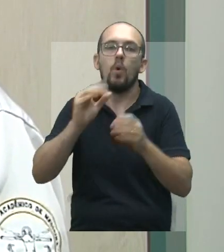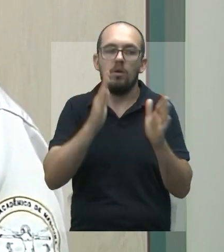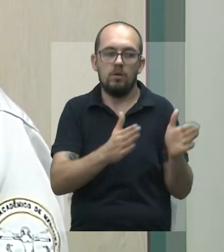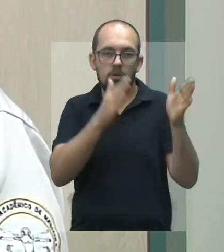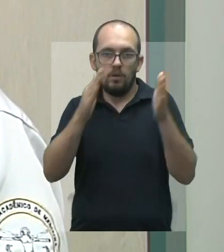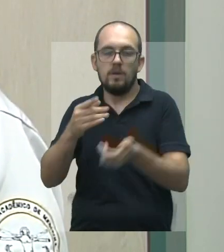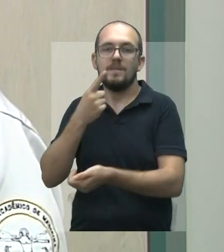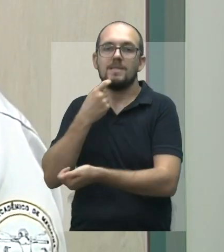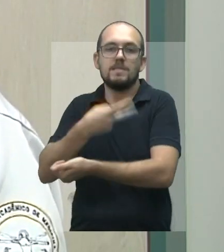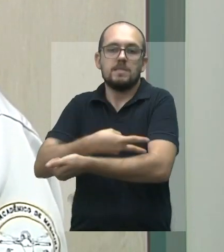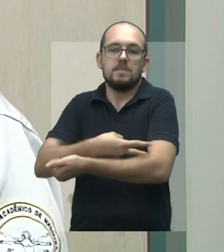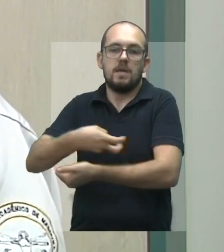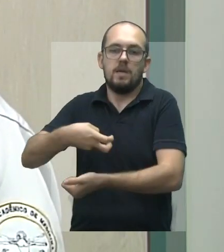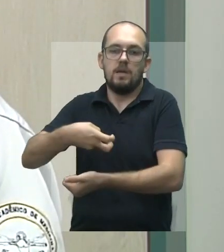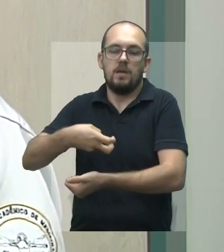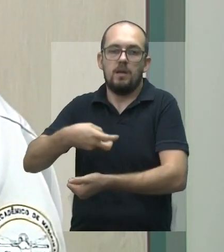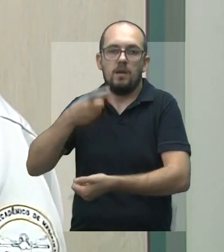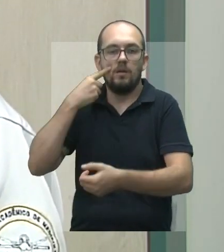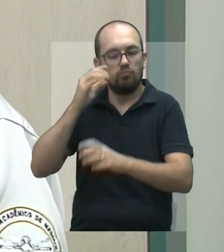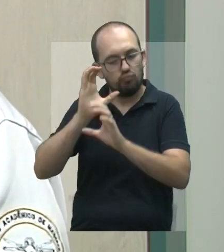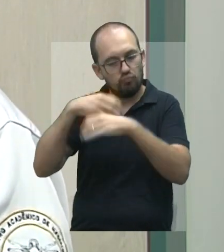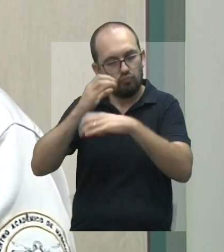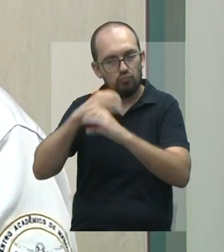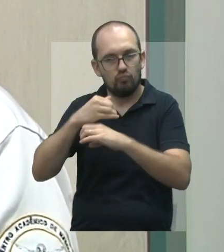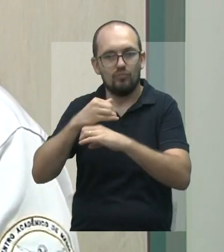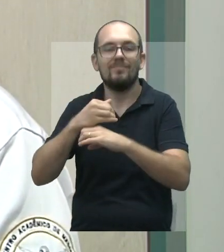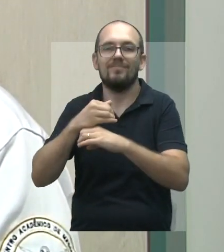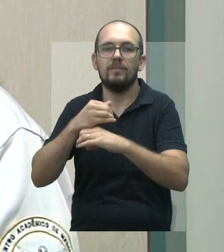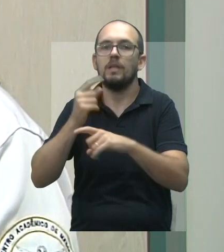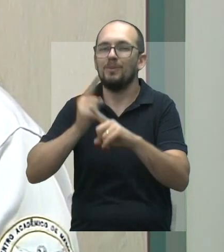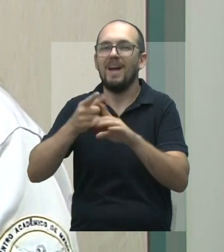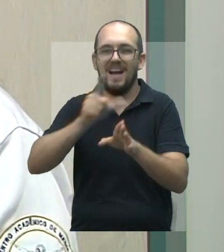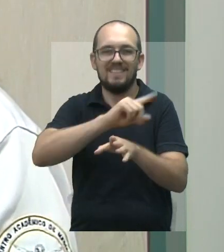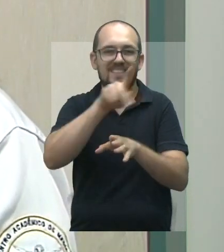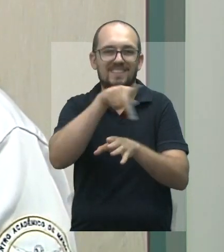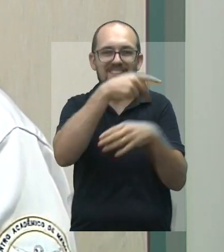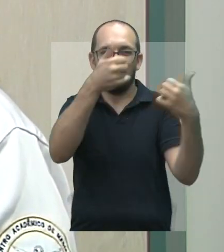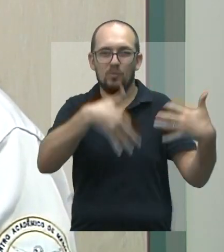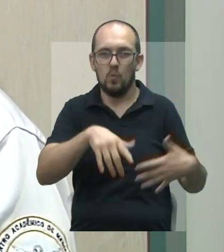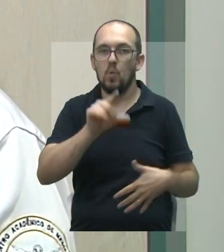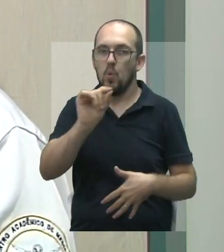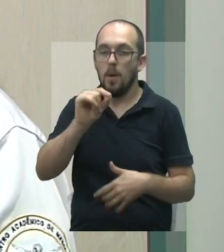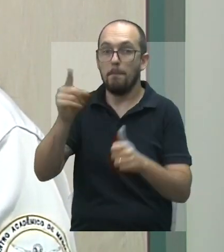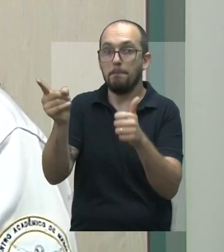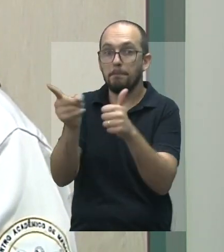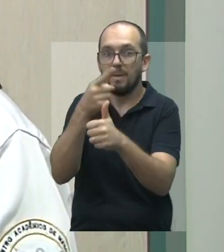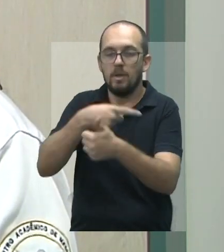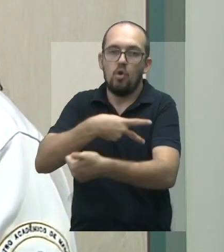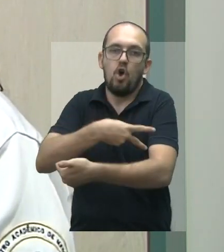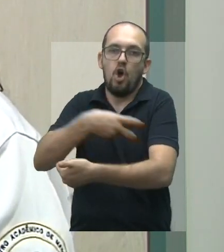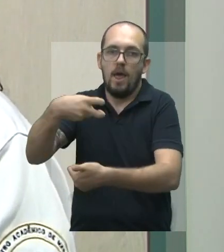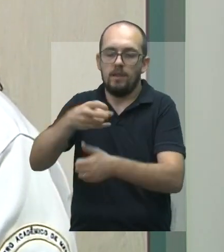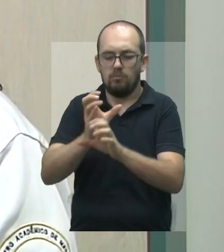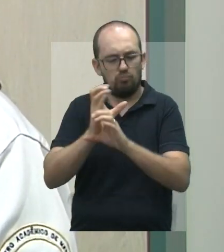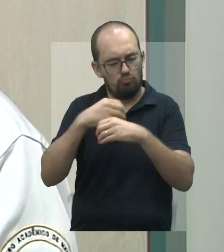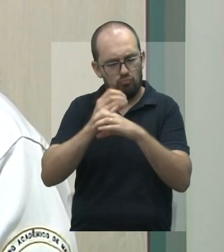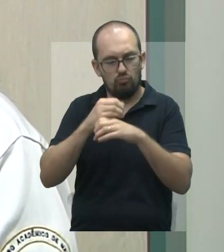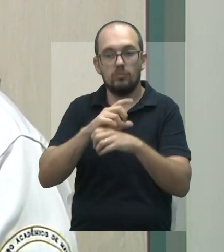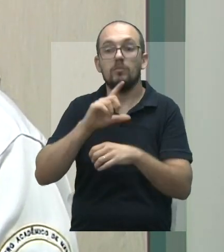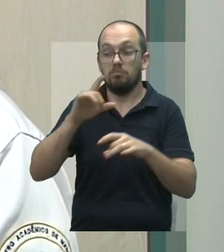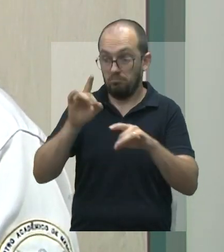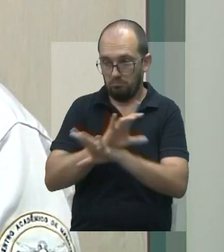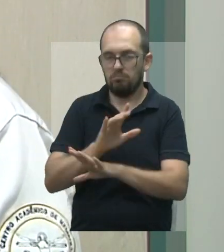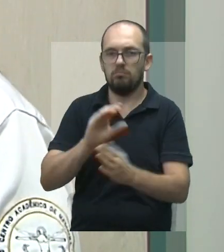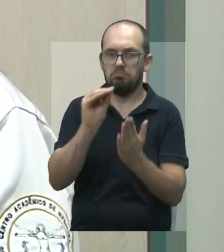né? Como o professor já disse, então assim, nós faremos a primeira coleta, né? E ela passa então a tomar a